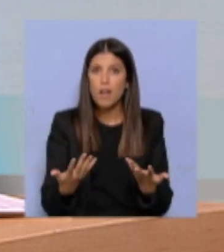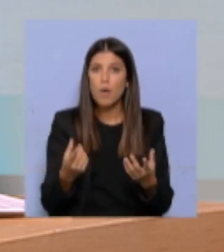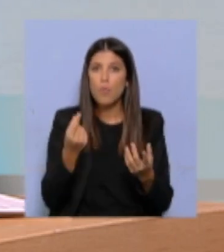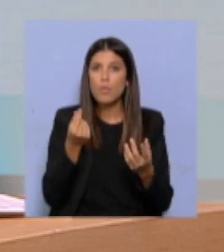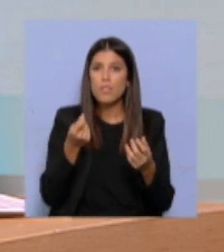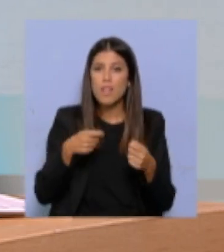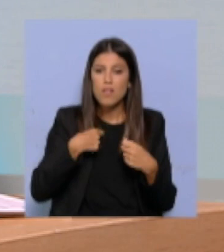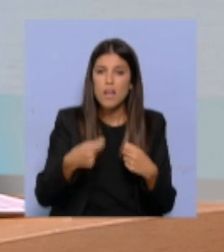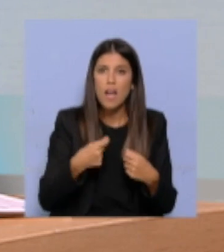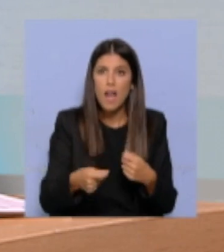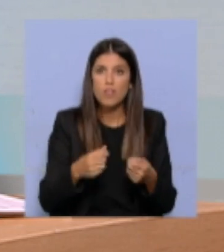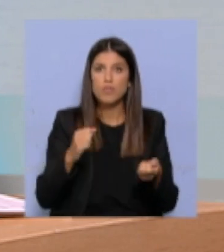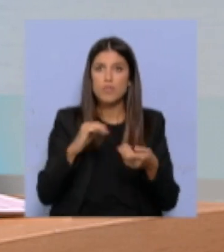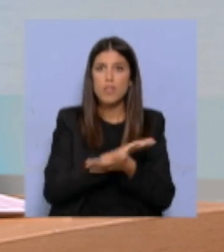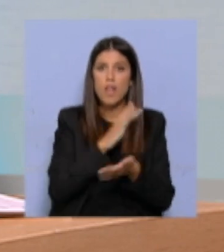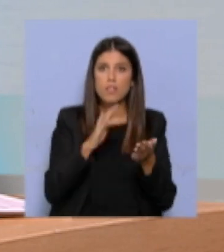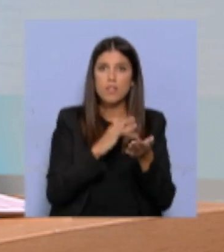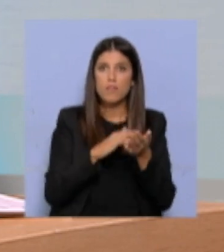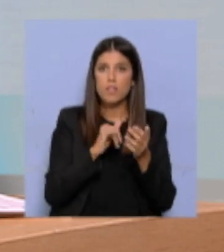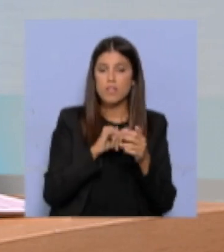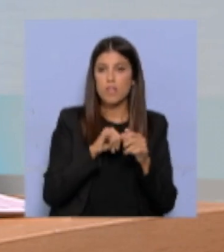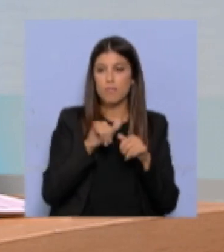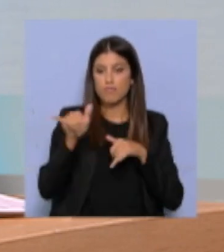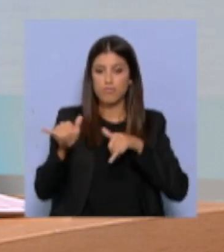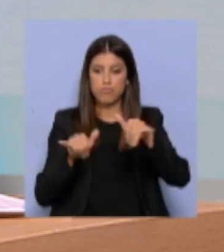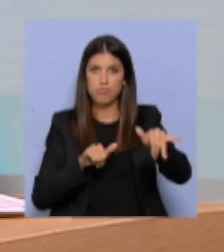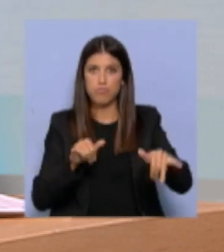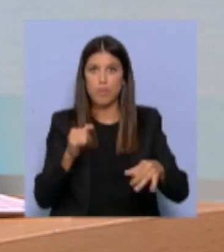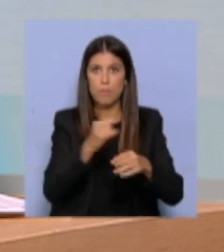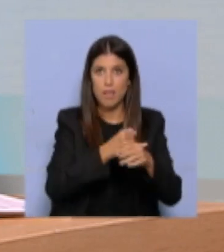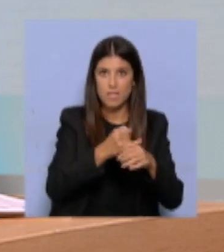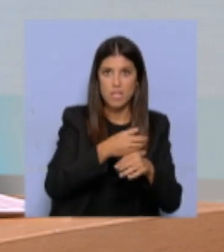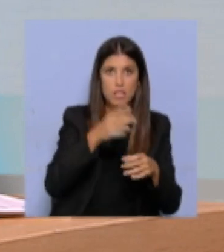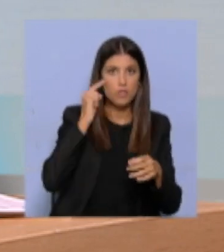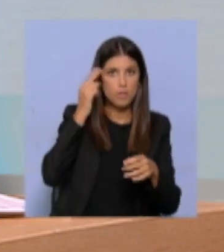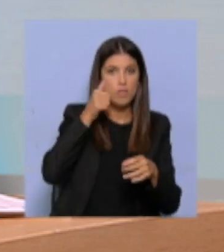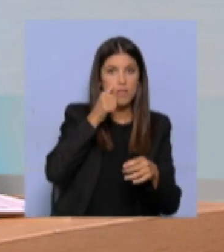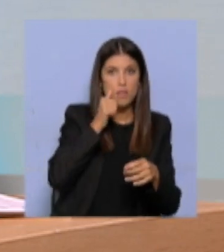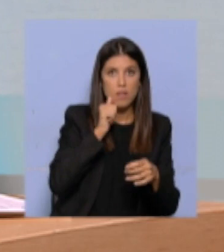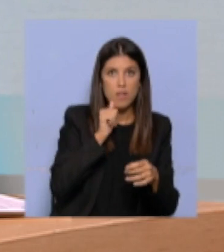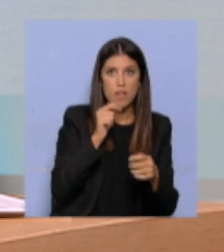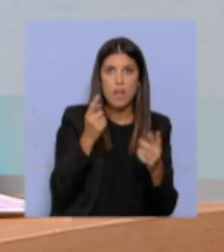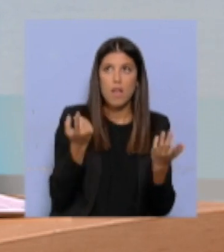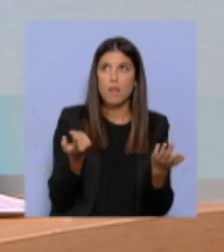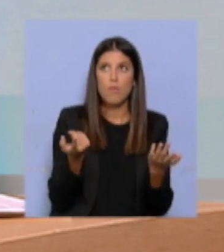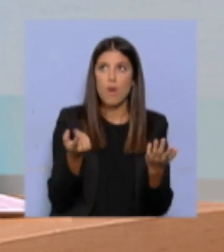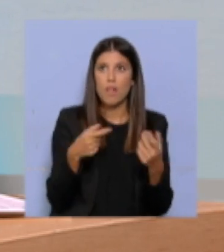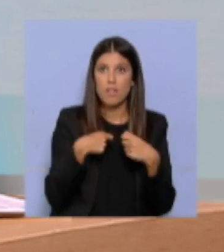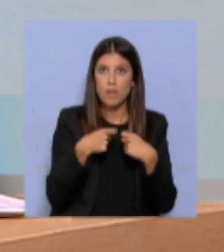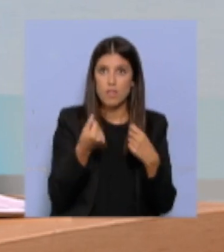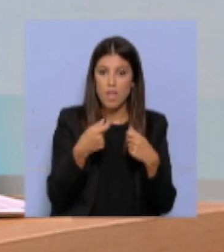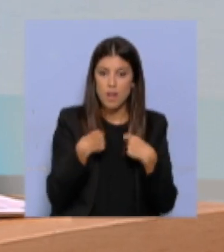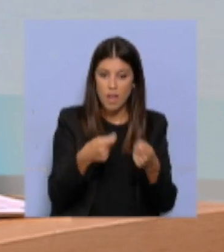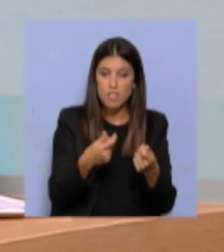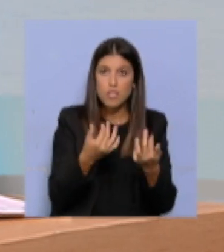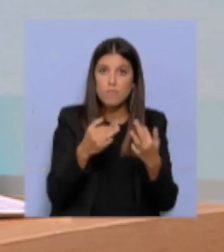para as regiões autónomas faz com que os jornais cheguem lá já depois, muitas das vezes, já